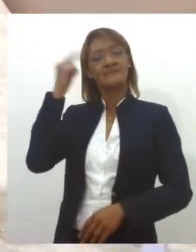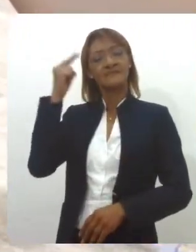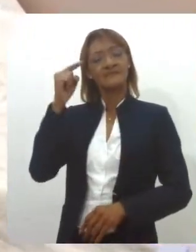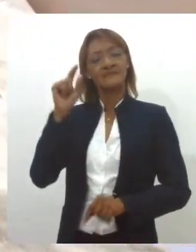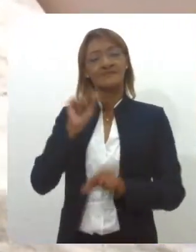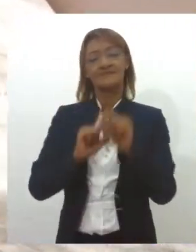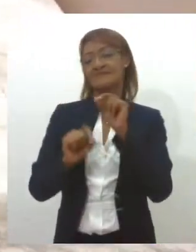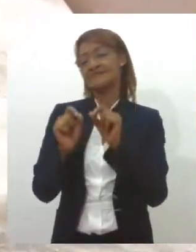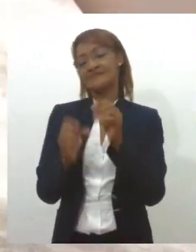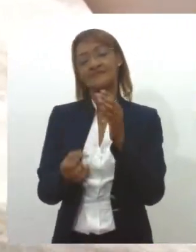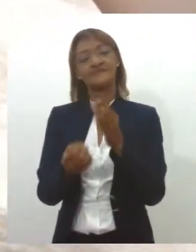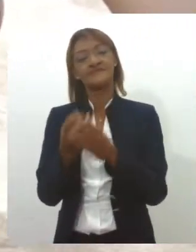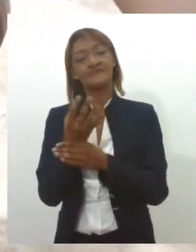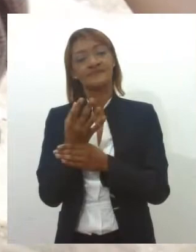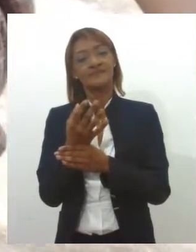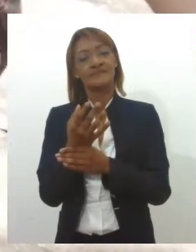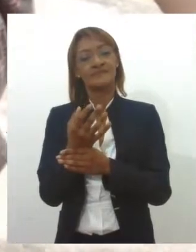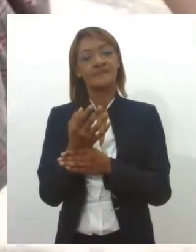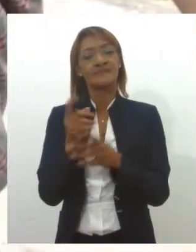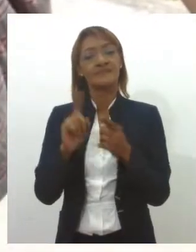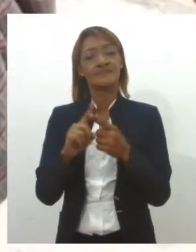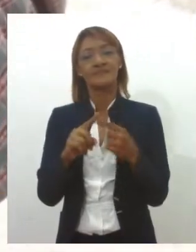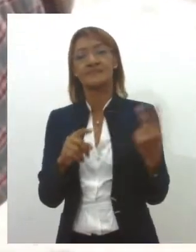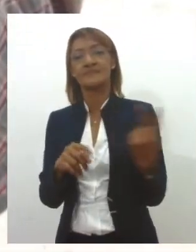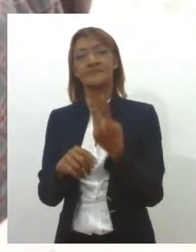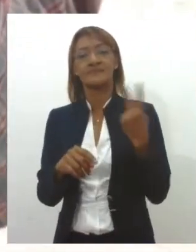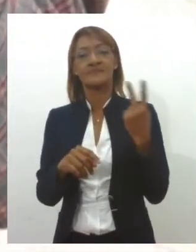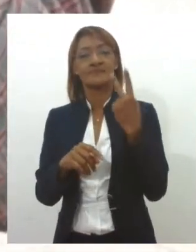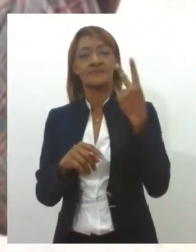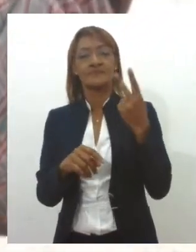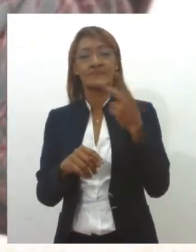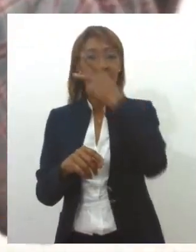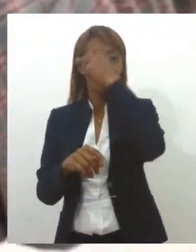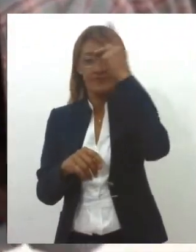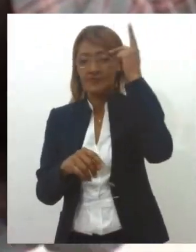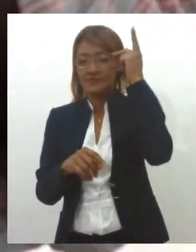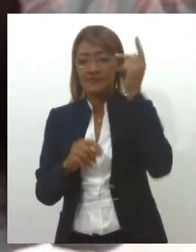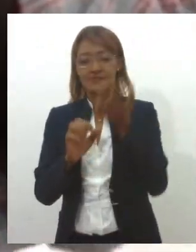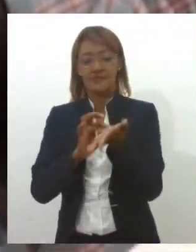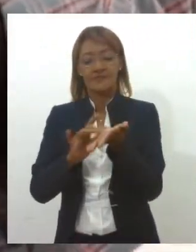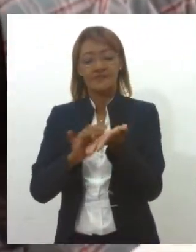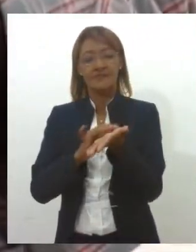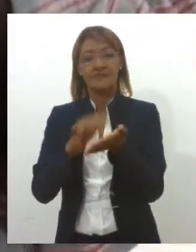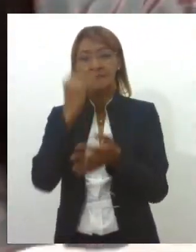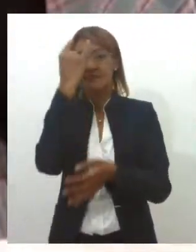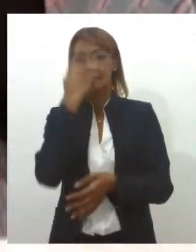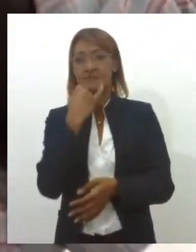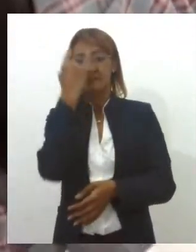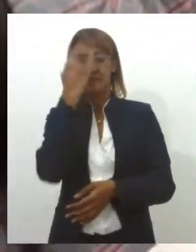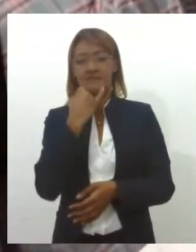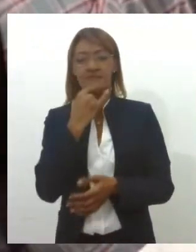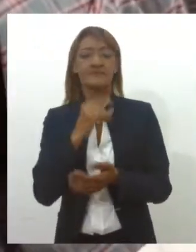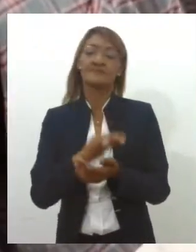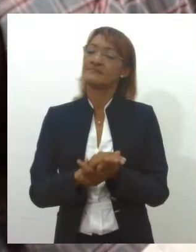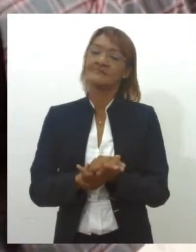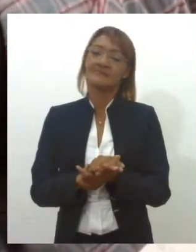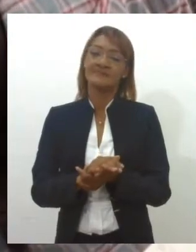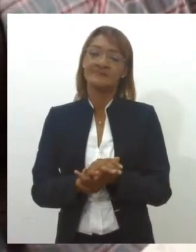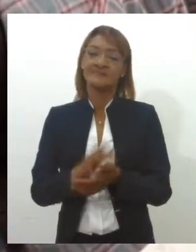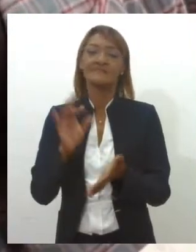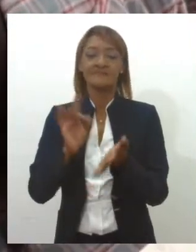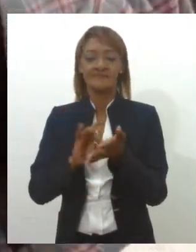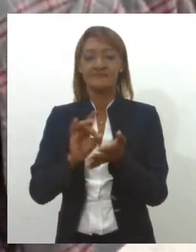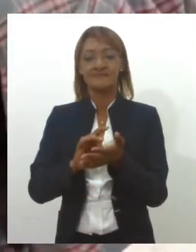criar algo para beneficiar e valorizar o portador de deficiência visual e purificação de Nossa Senhora tinha que ser realmente